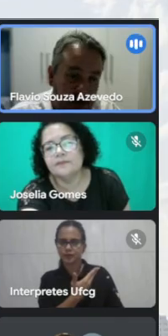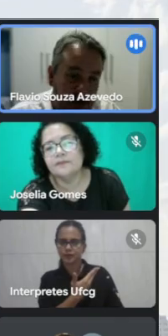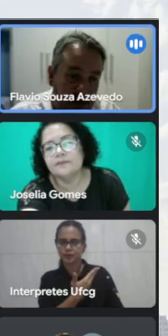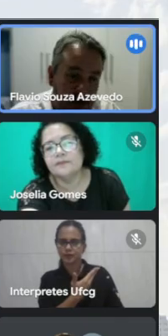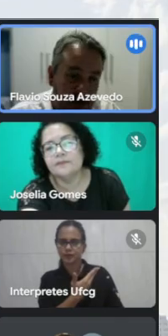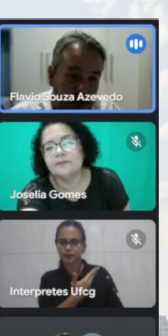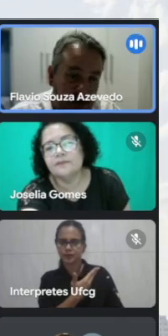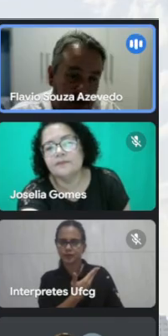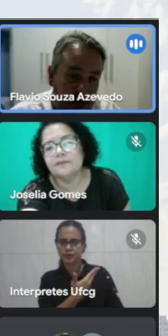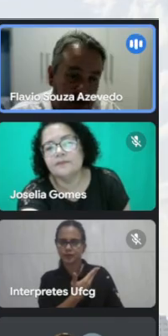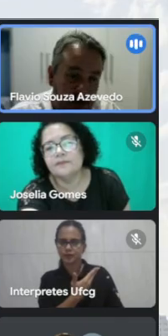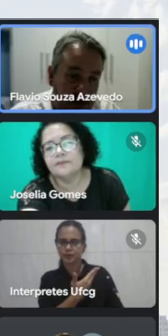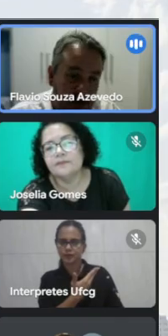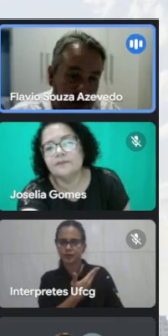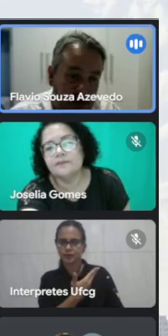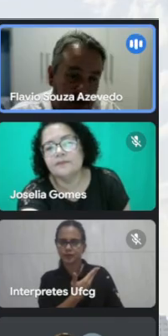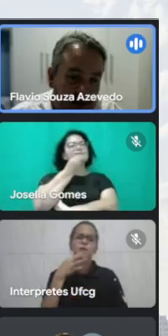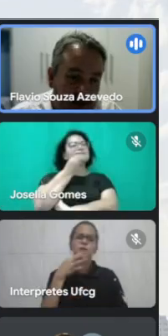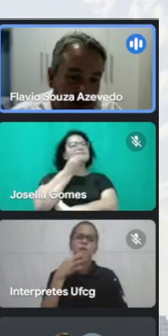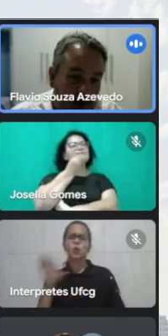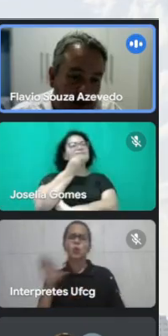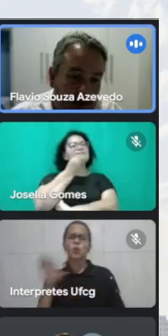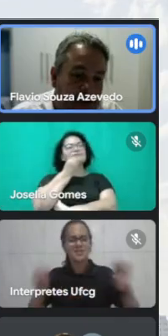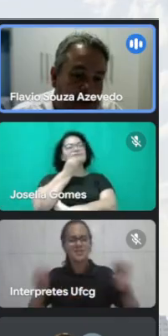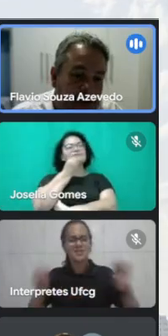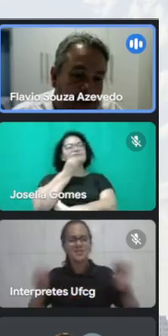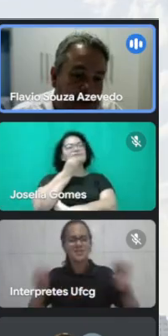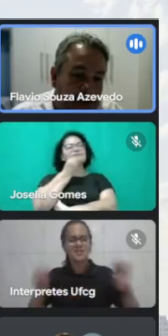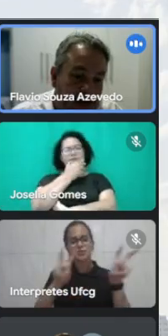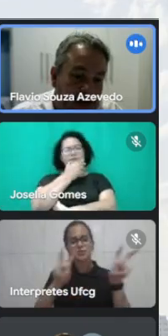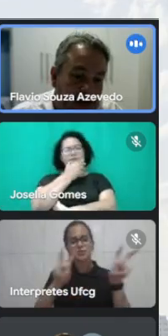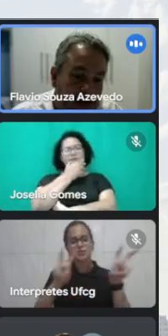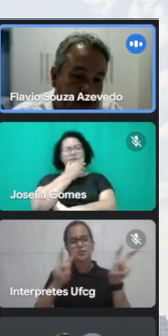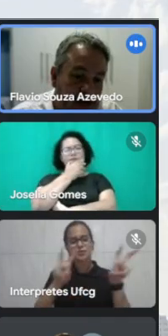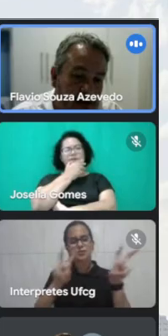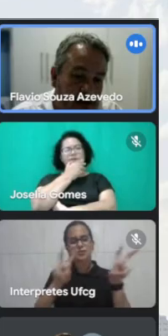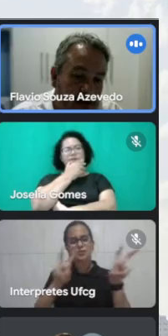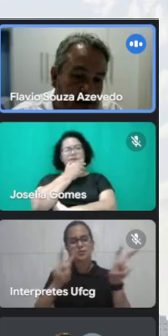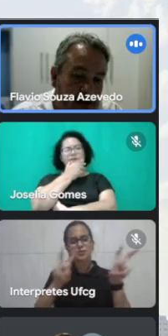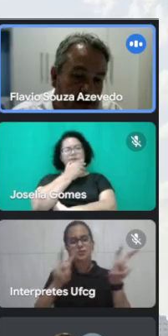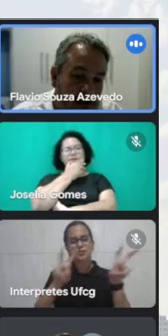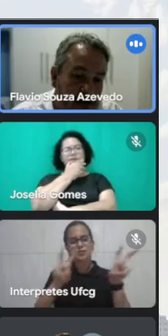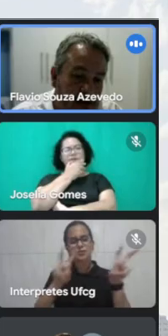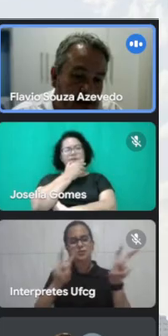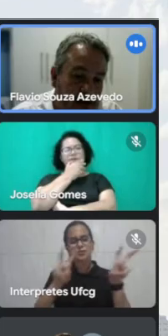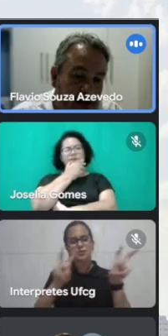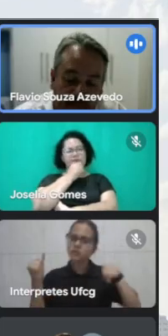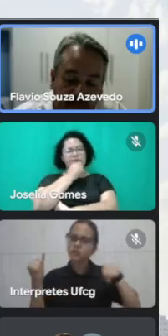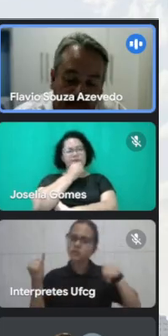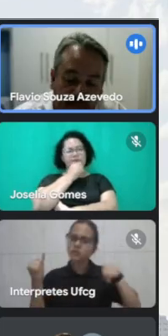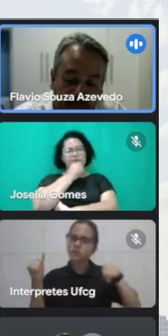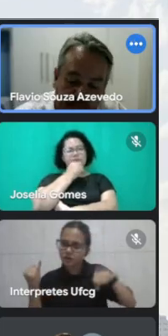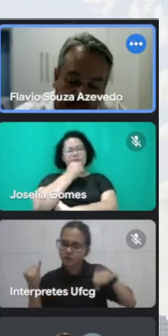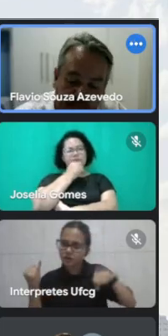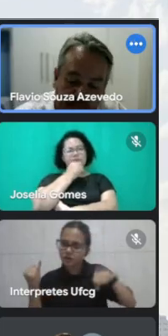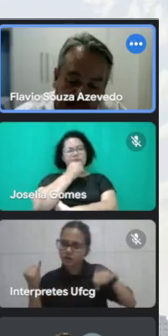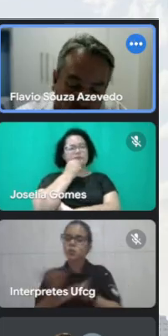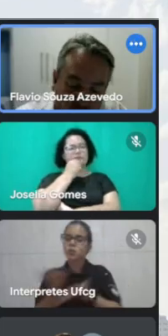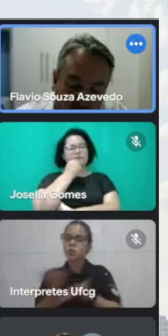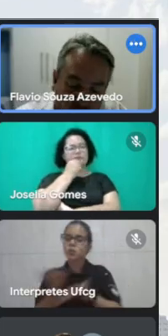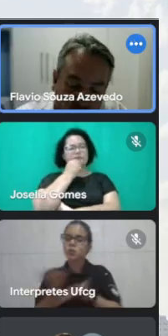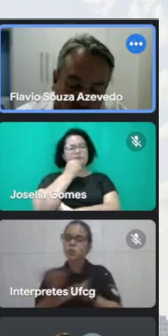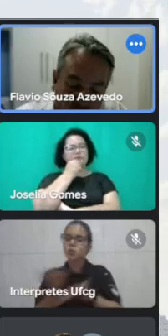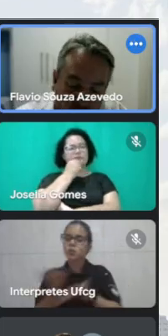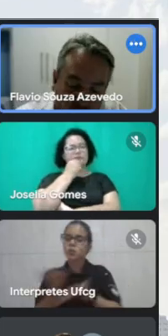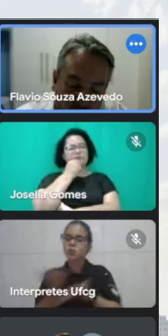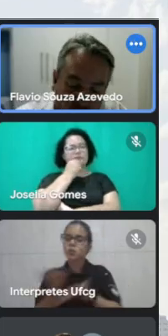a gente não tem quase conhecimento desse tipo de situação, mas que são importantes para esse tratamento com